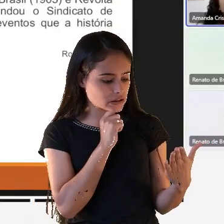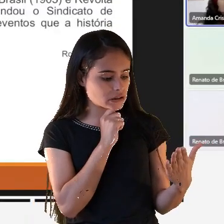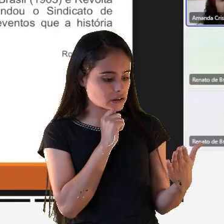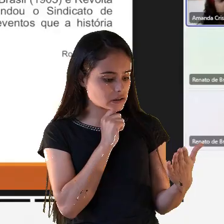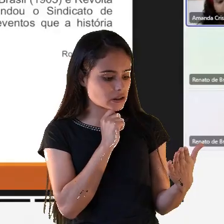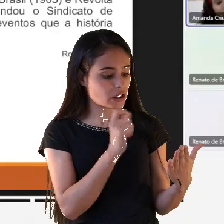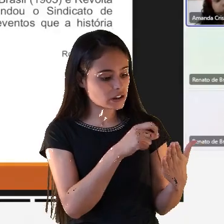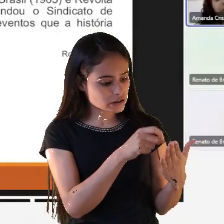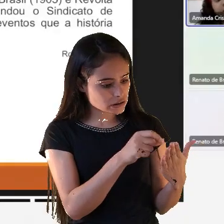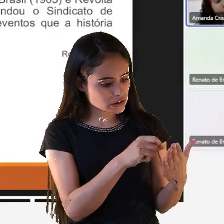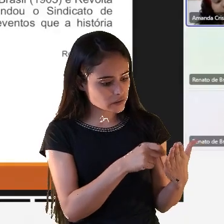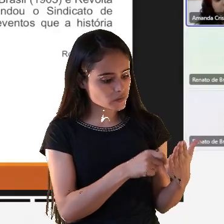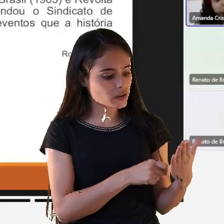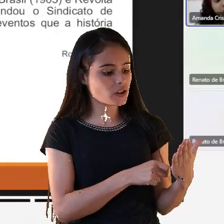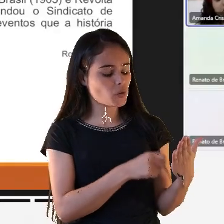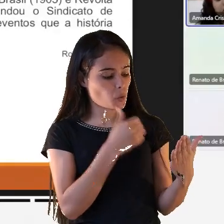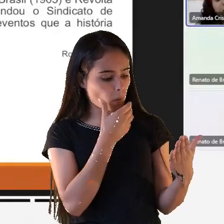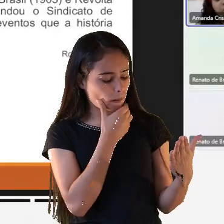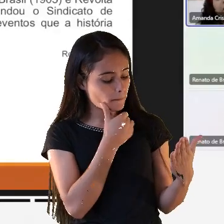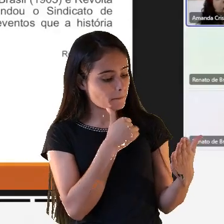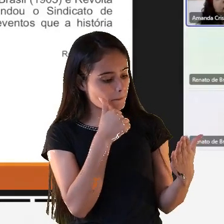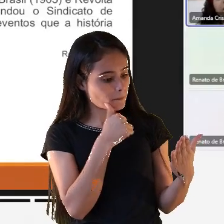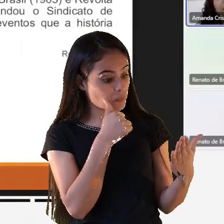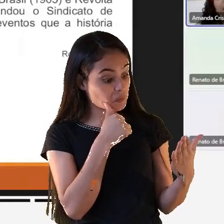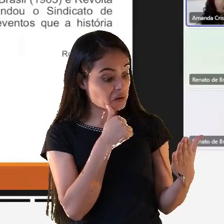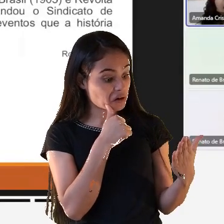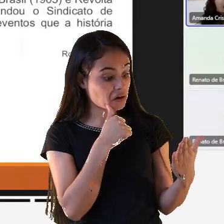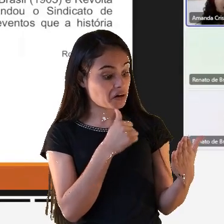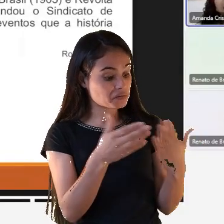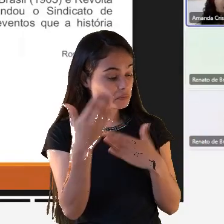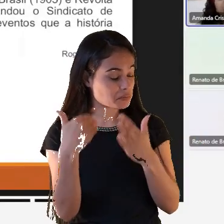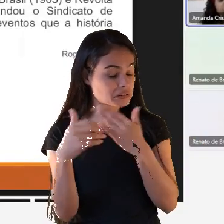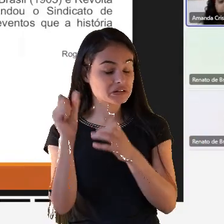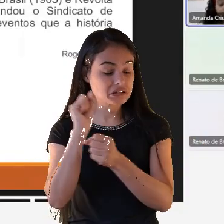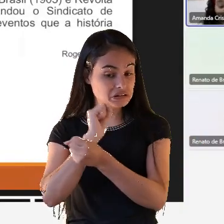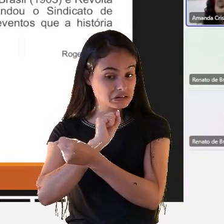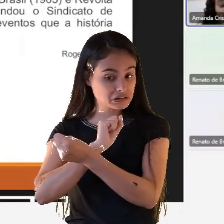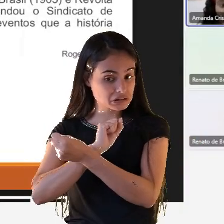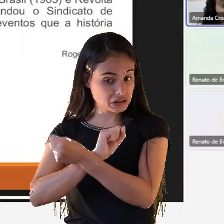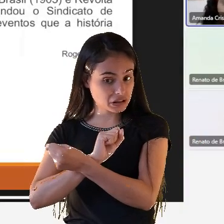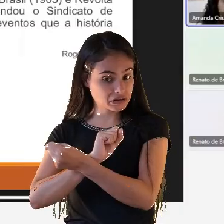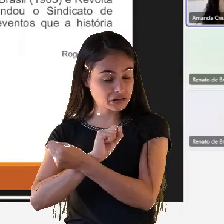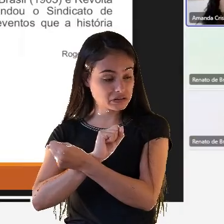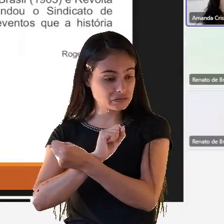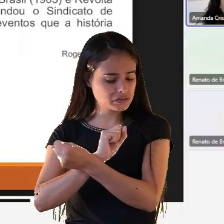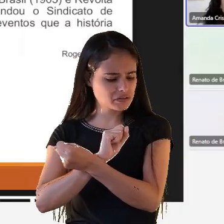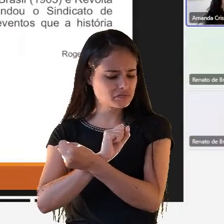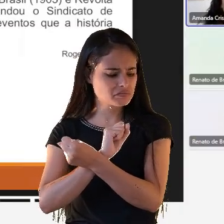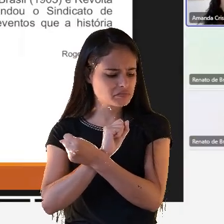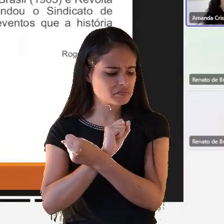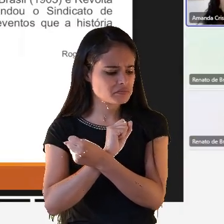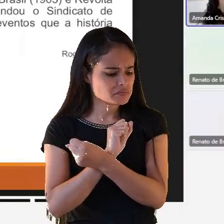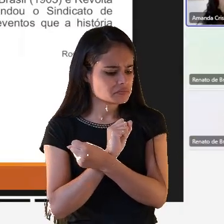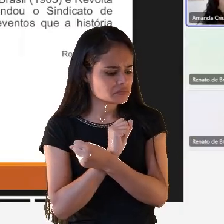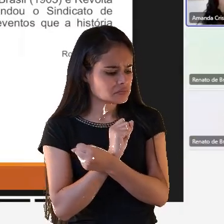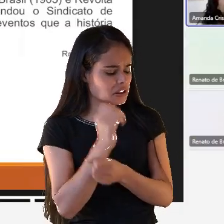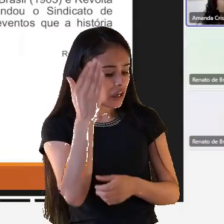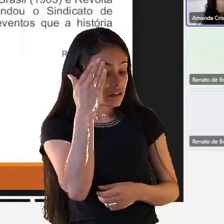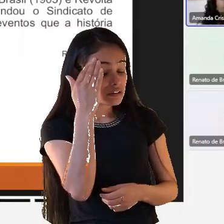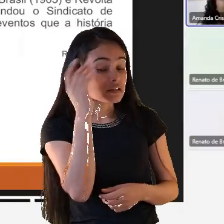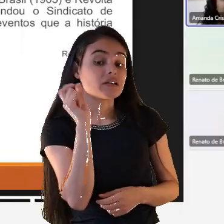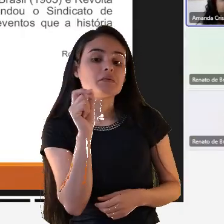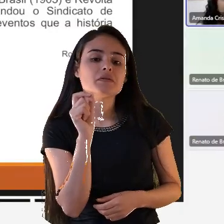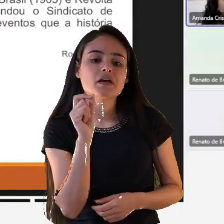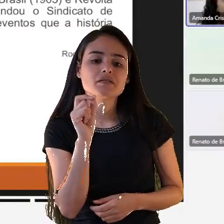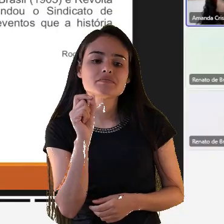Garcia, que era uma escravizada que realmente existiu e tal e tal. E aí, analisando essa carta, eles entenderam que